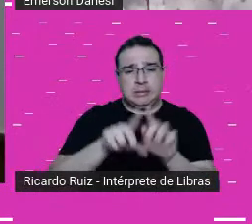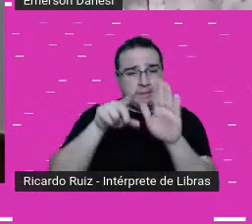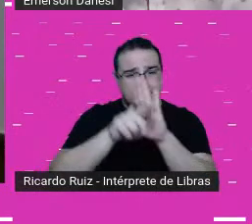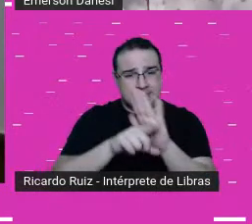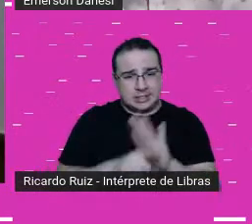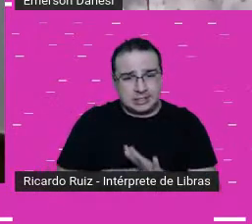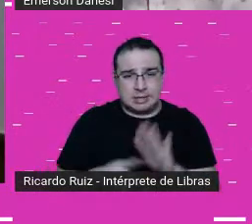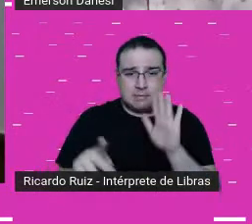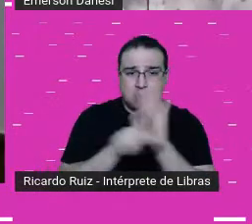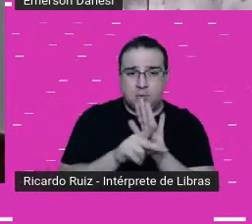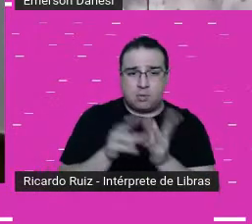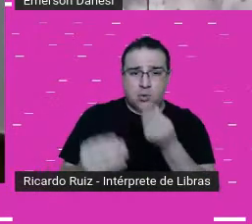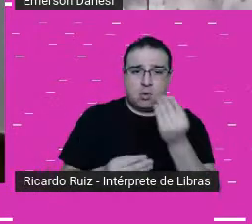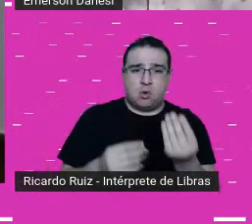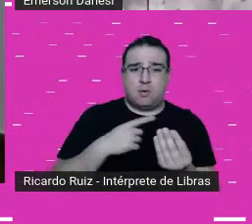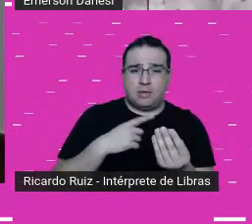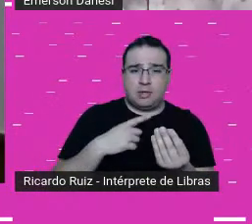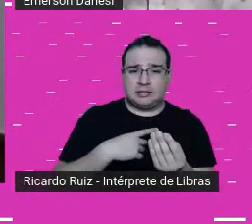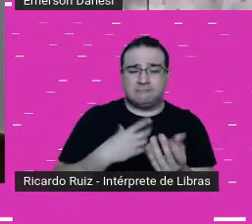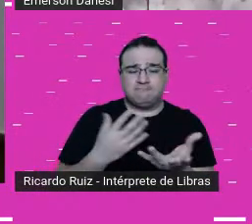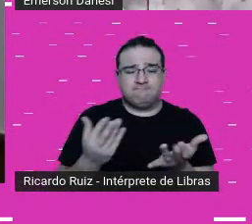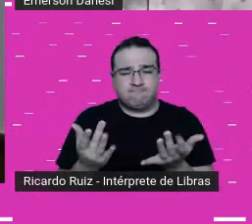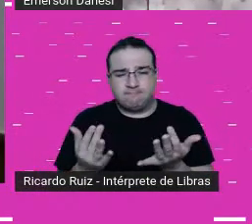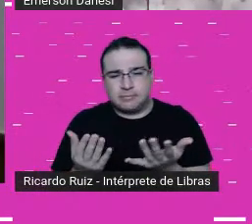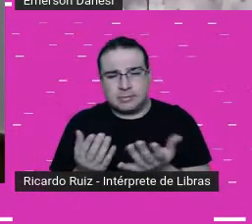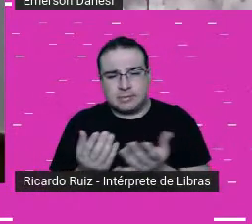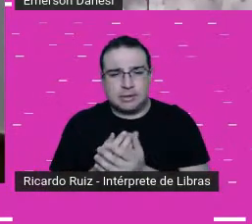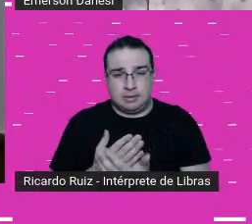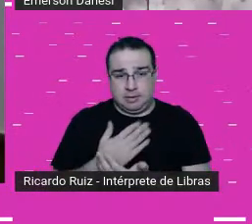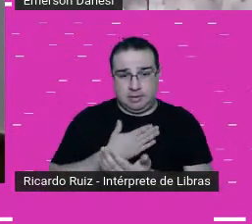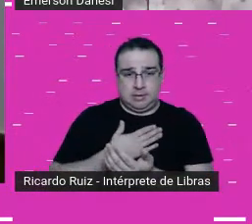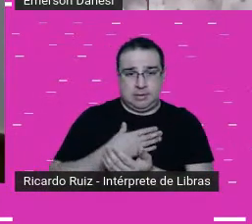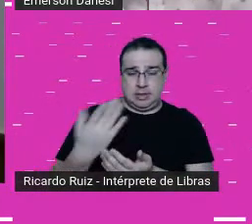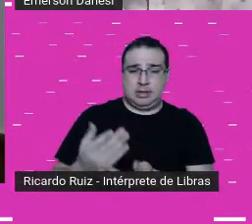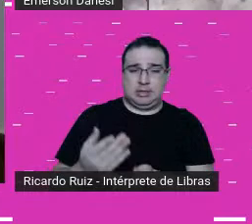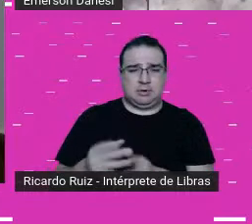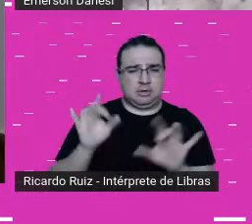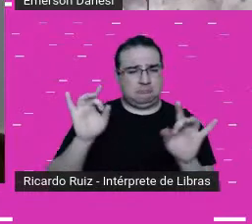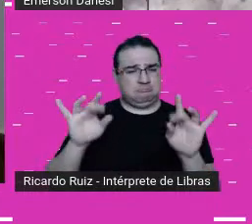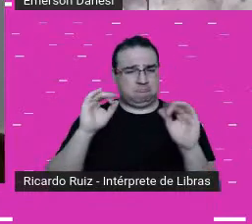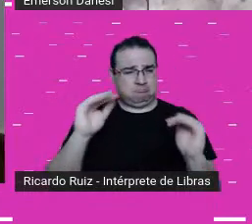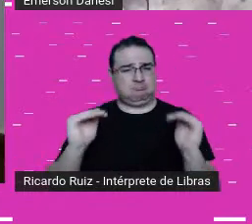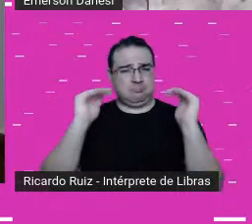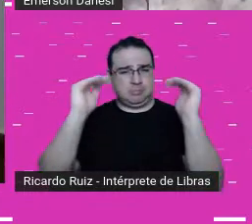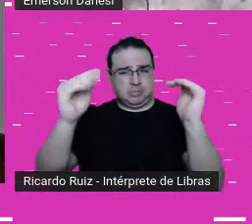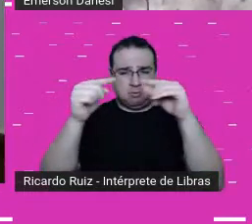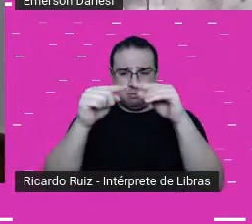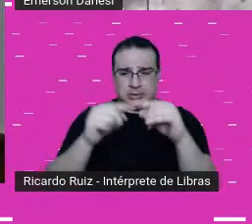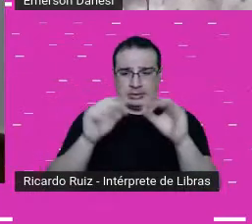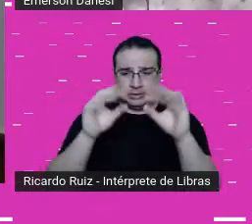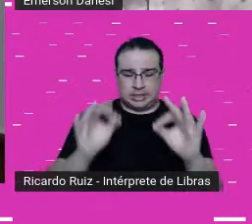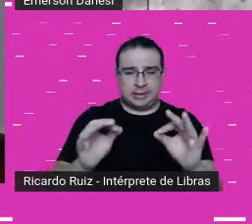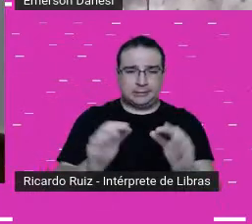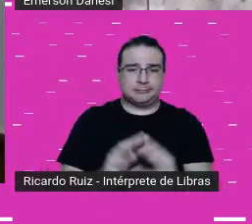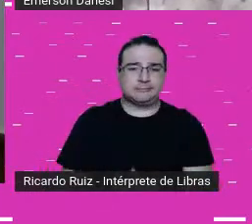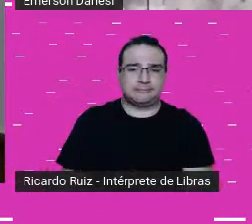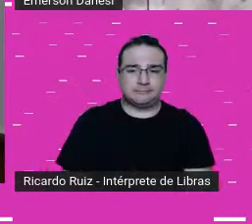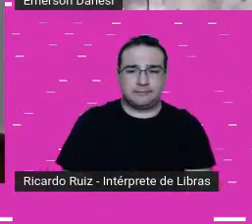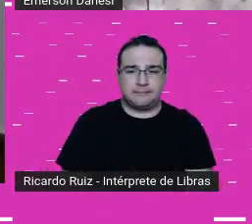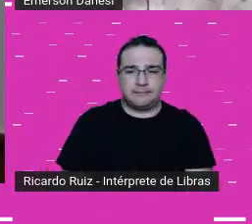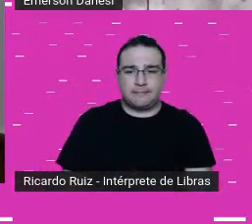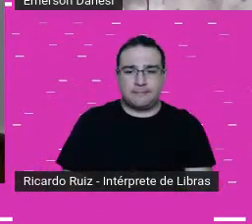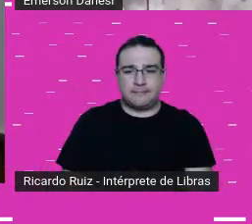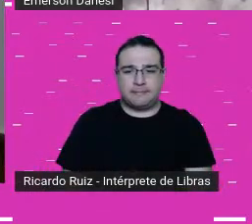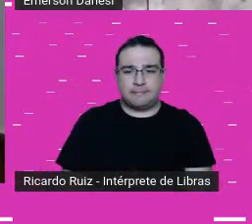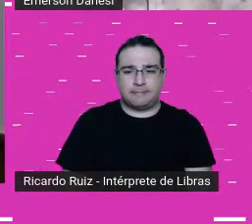dele, mas de uma maneira muito, ao meu ver, elegante e precisa. Então, a